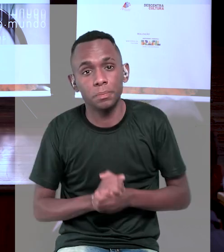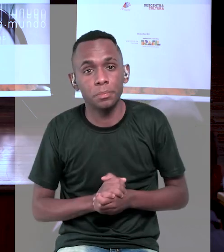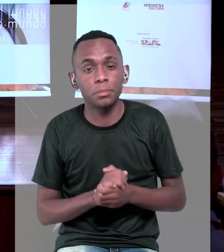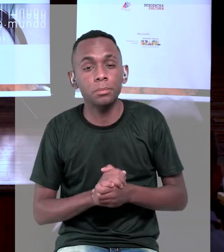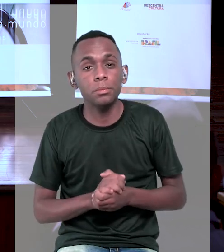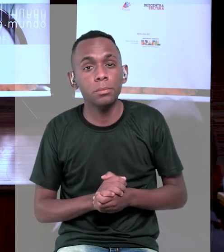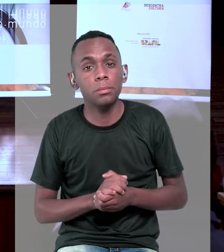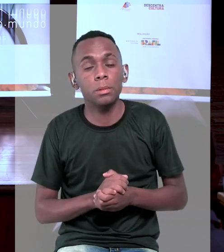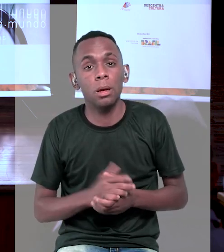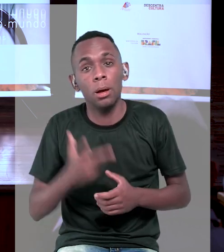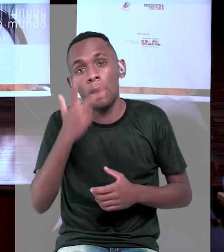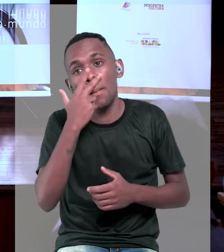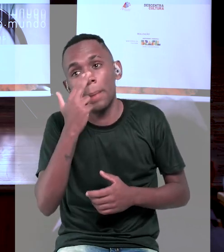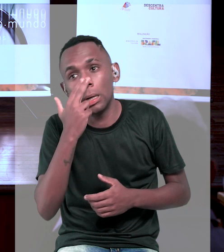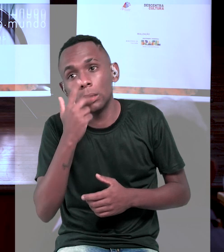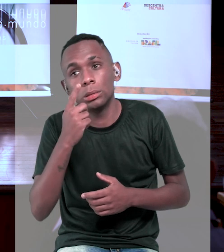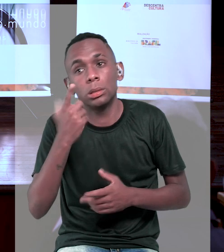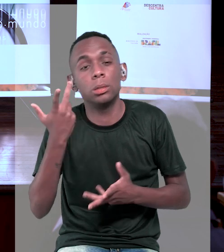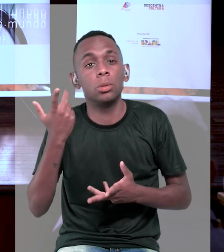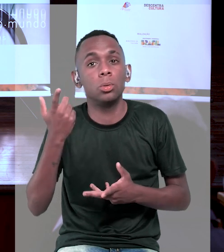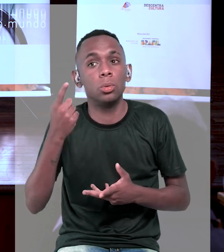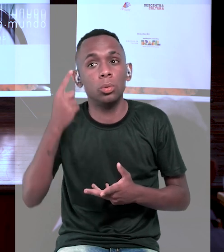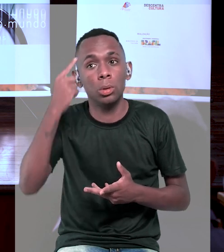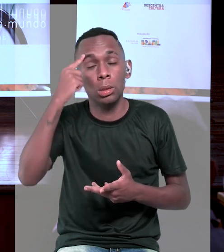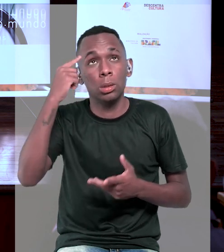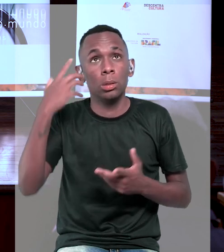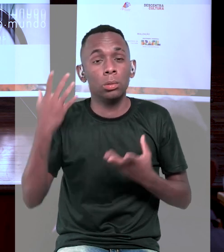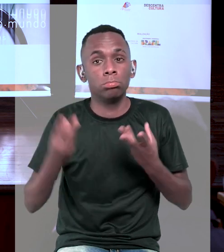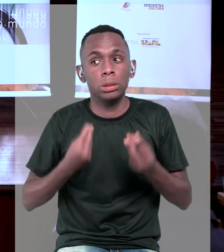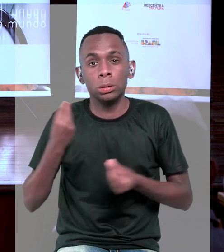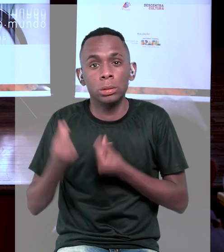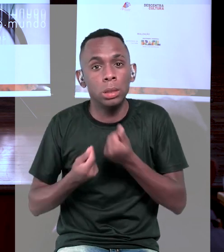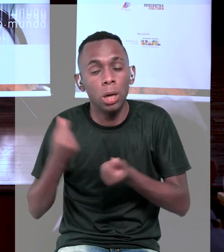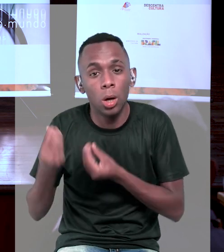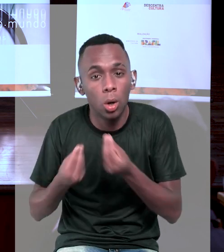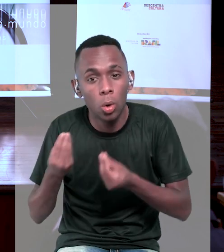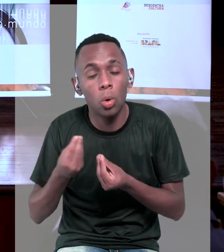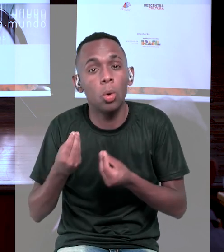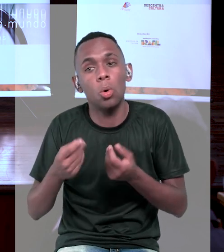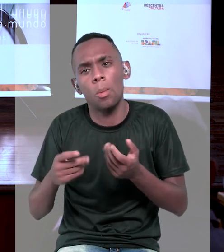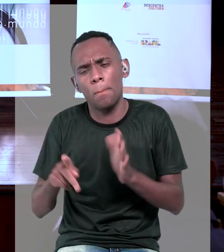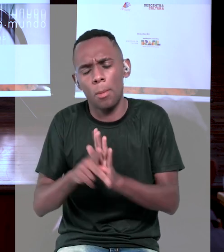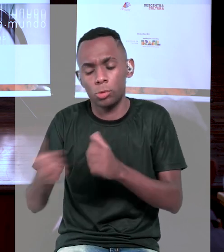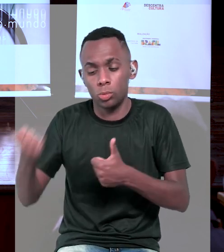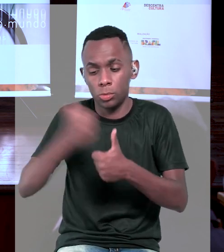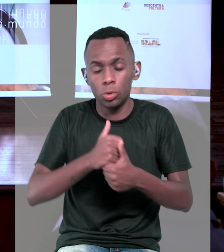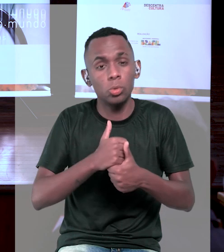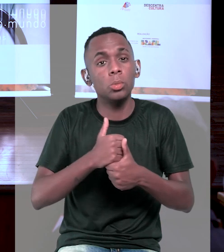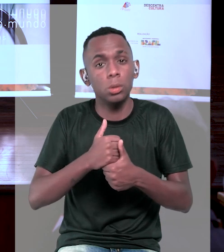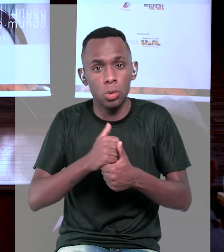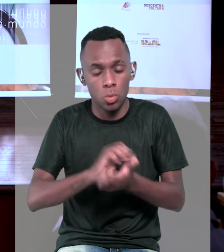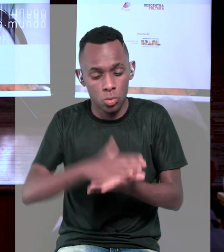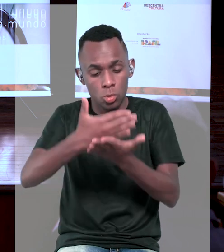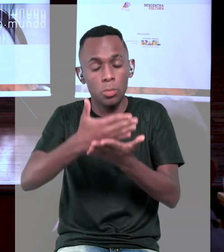seria um delírio, um desvario, supor a existência de um notebook contemplativo